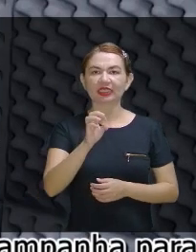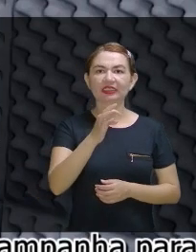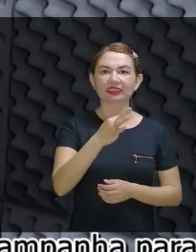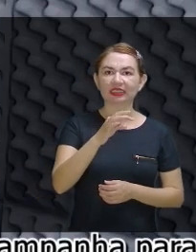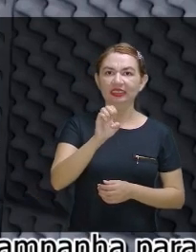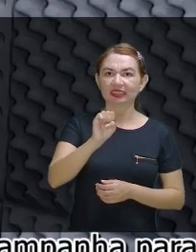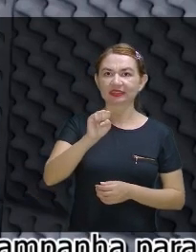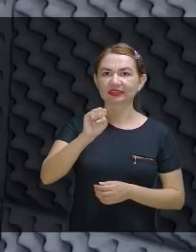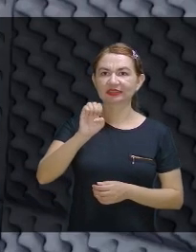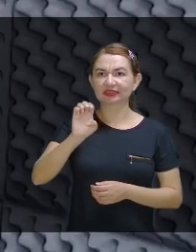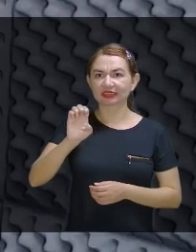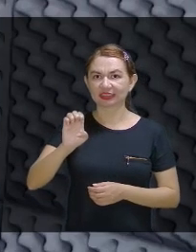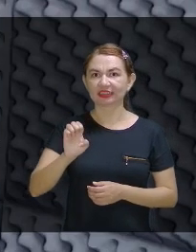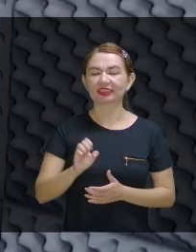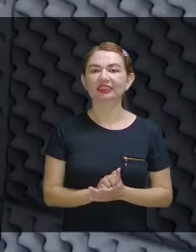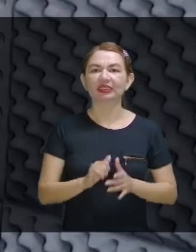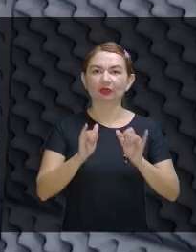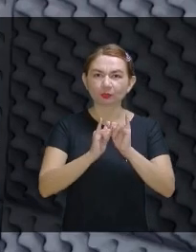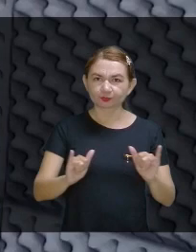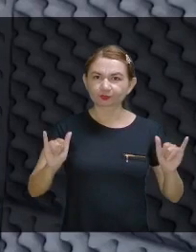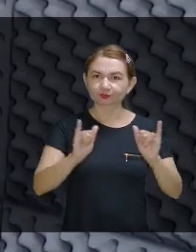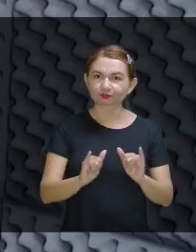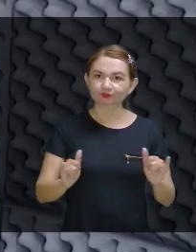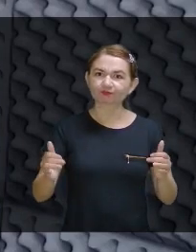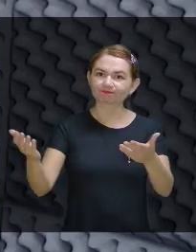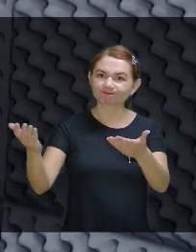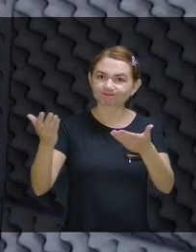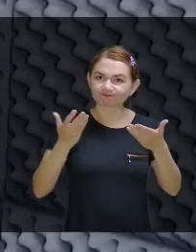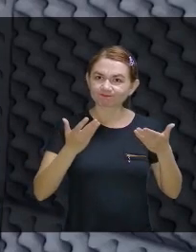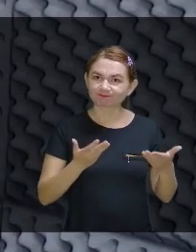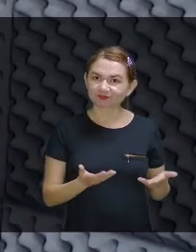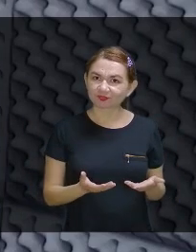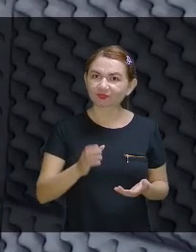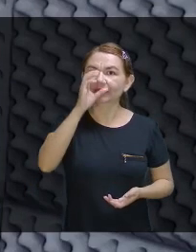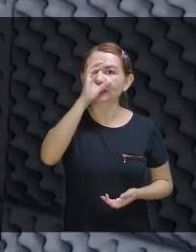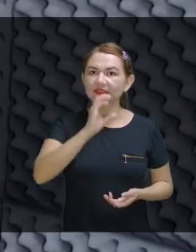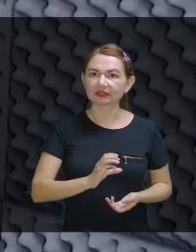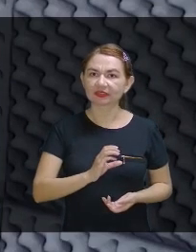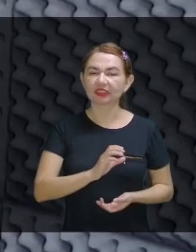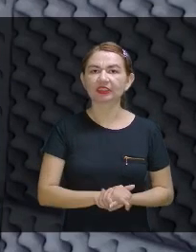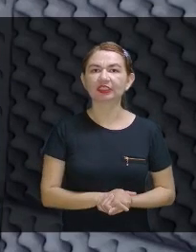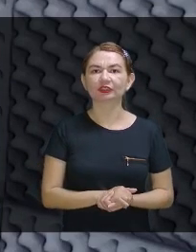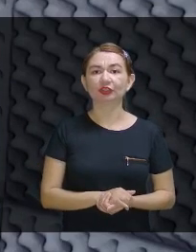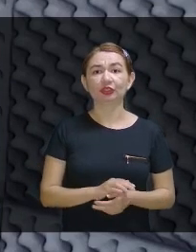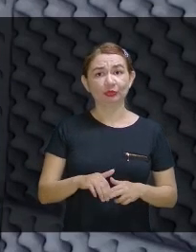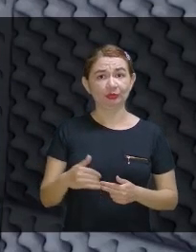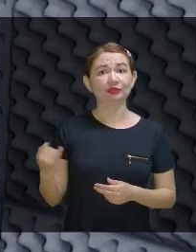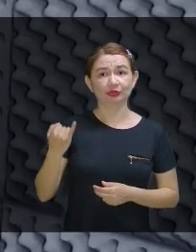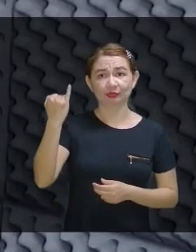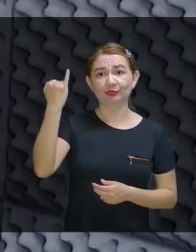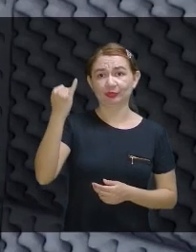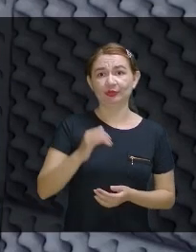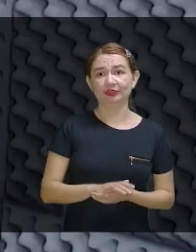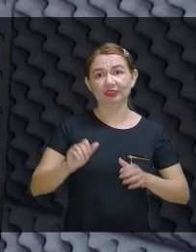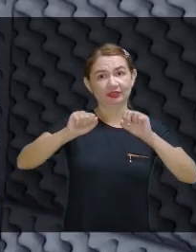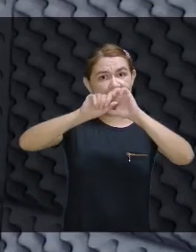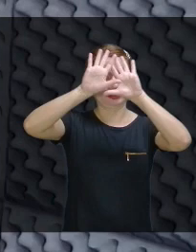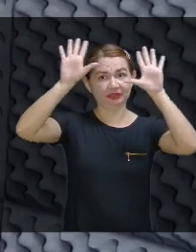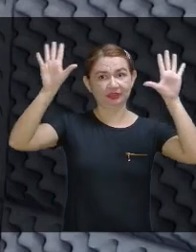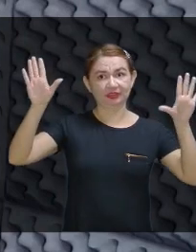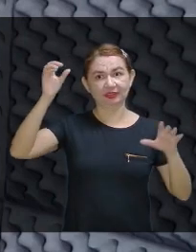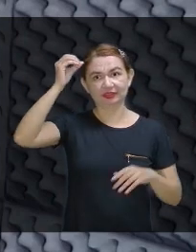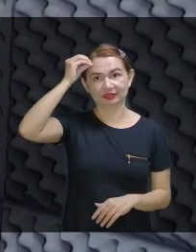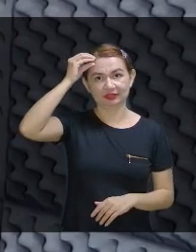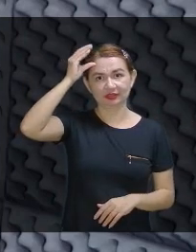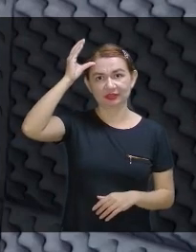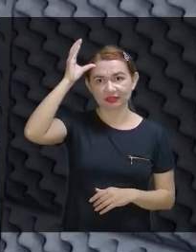feito uma campanha para trazer o jovem para a sua função de cidadão. Então eu acho que eles são importantes, eles são esclarecidos,